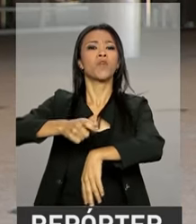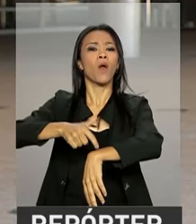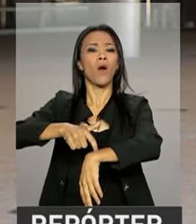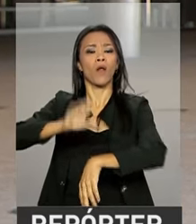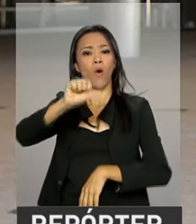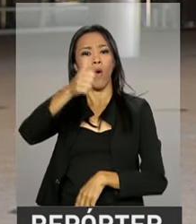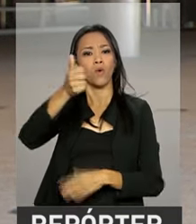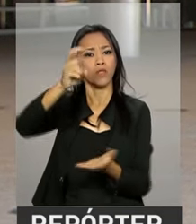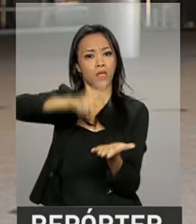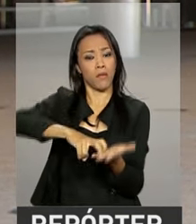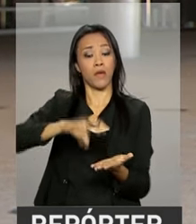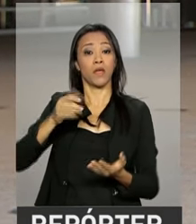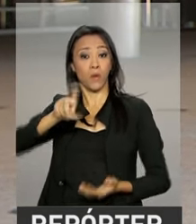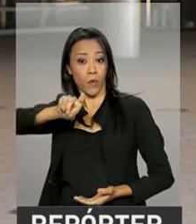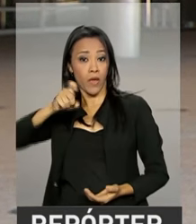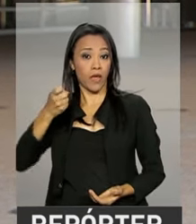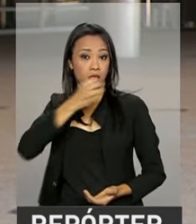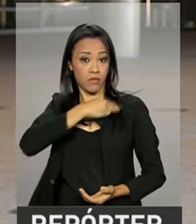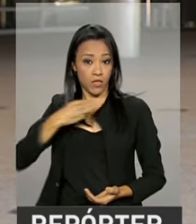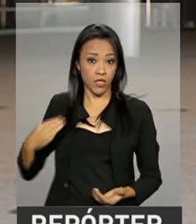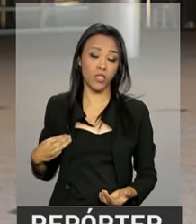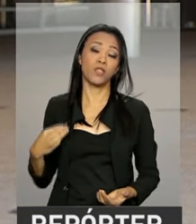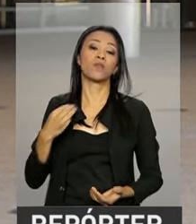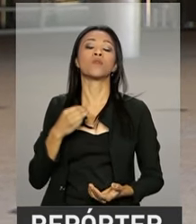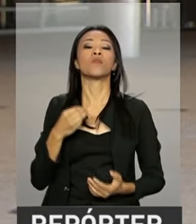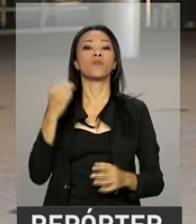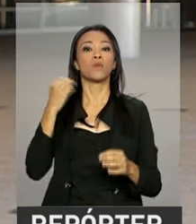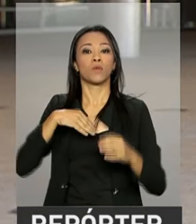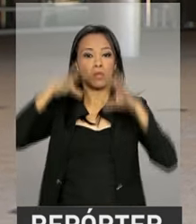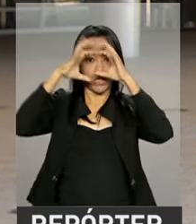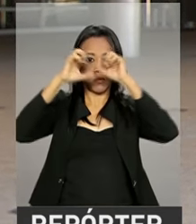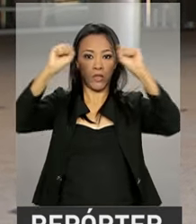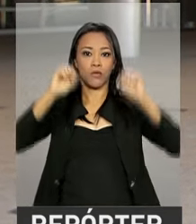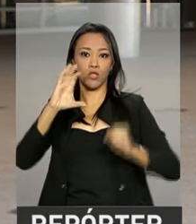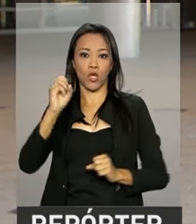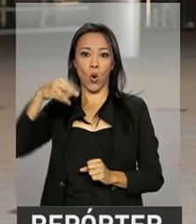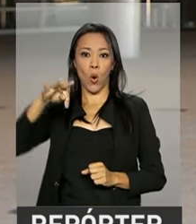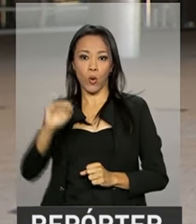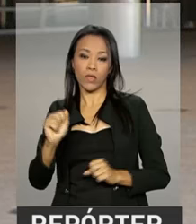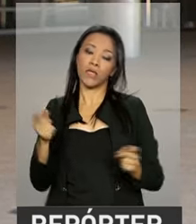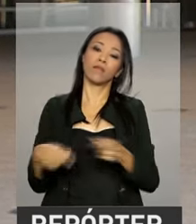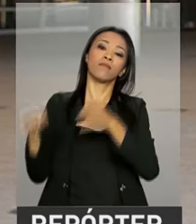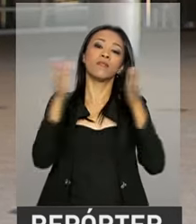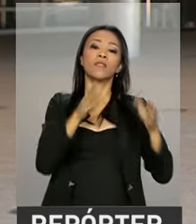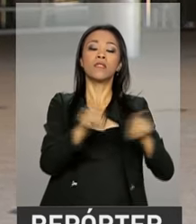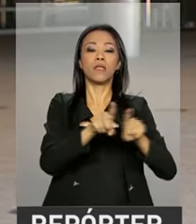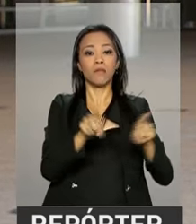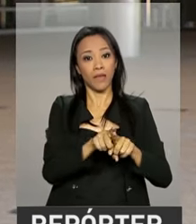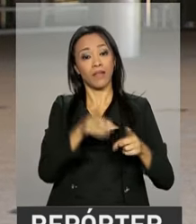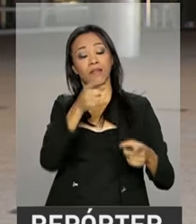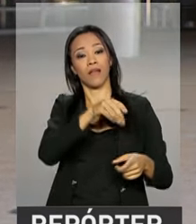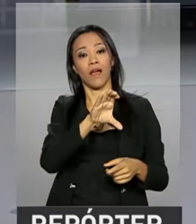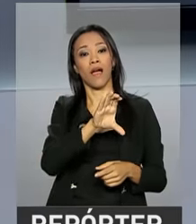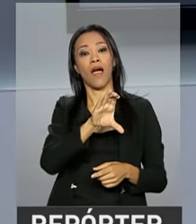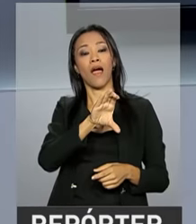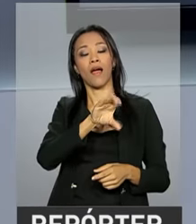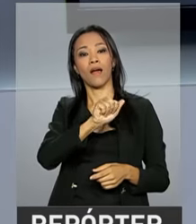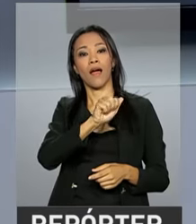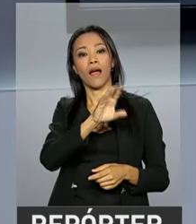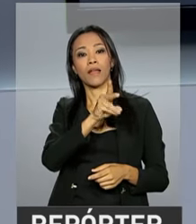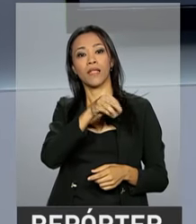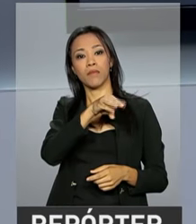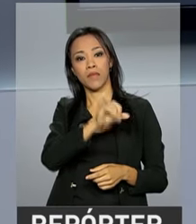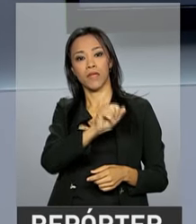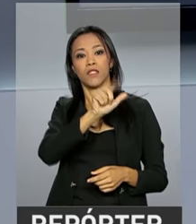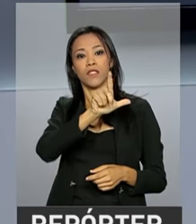do tribunal de contas da união e atual presidente da academia cearense de letras por vir à tarde a renata é com você obrigado a